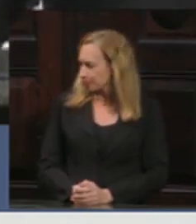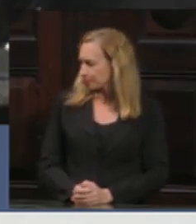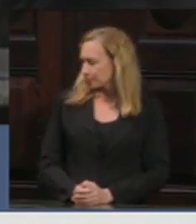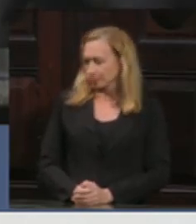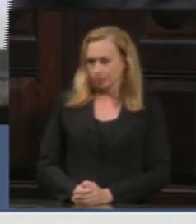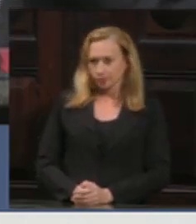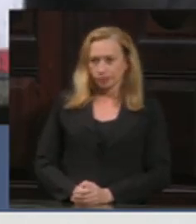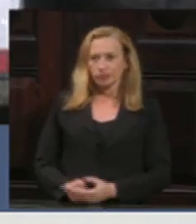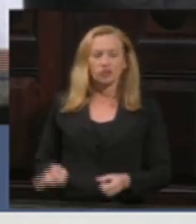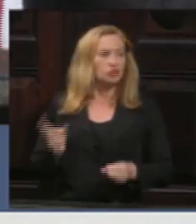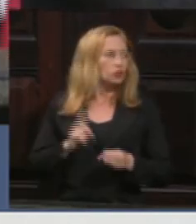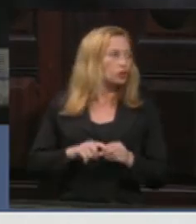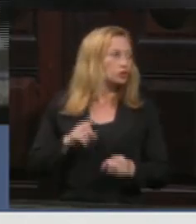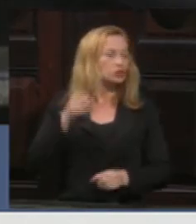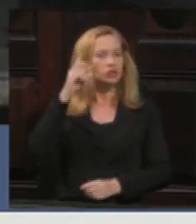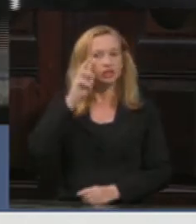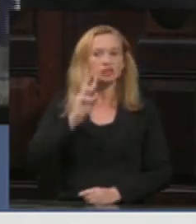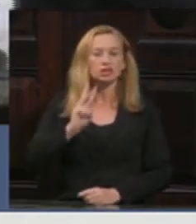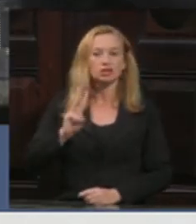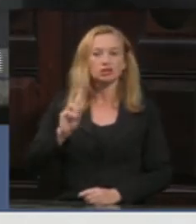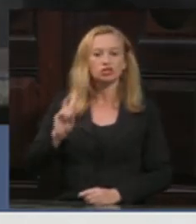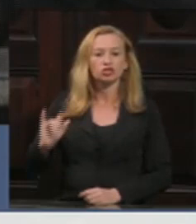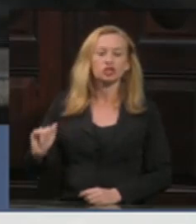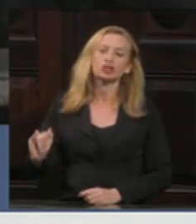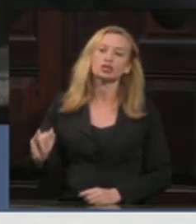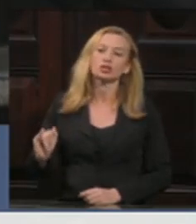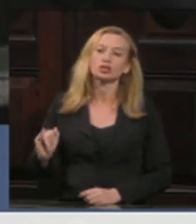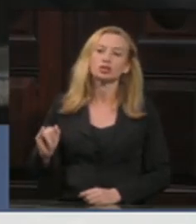Volta o terceiro dia para recebimento de emendas.